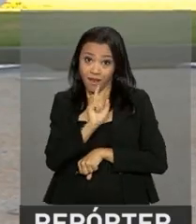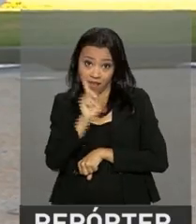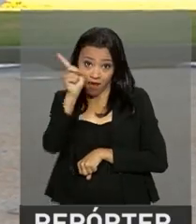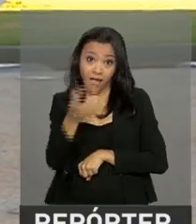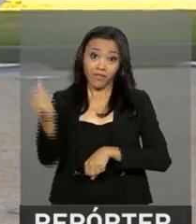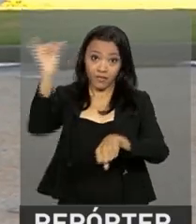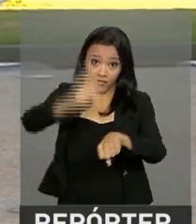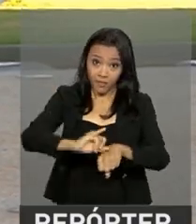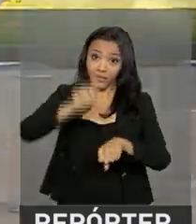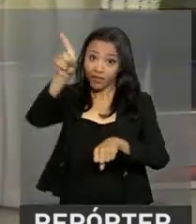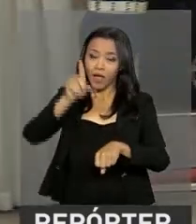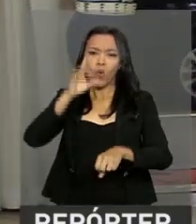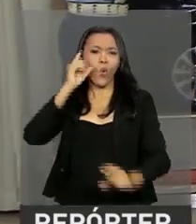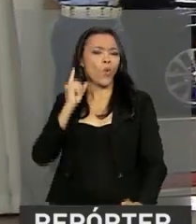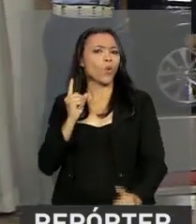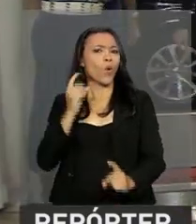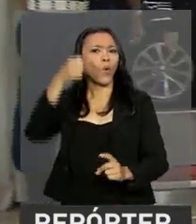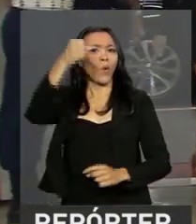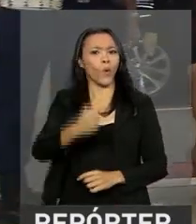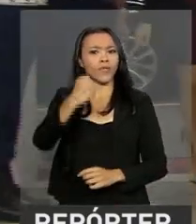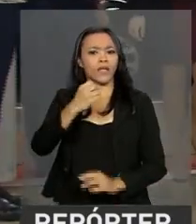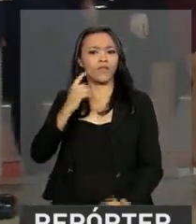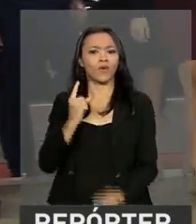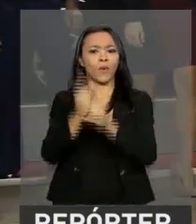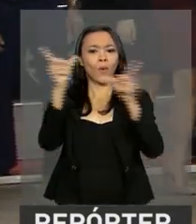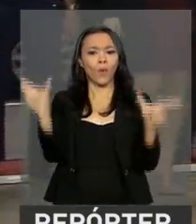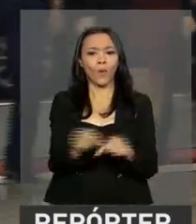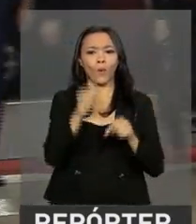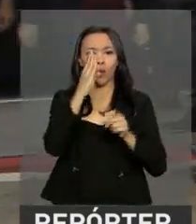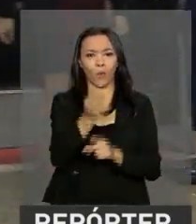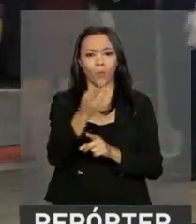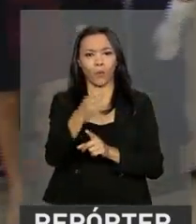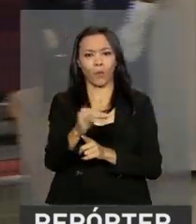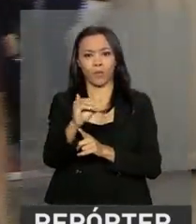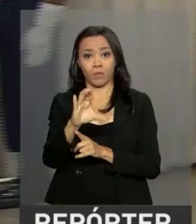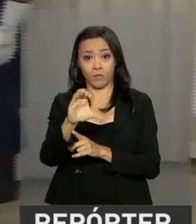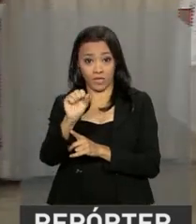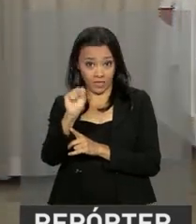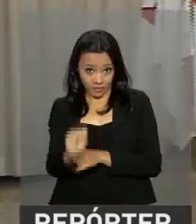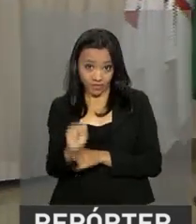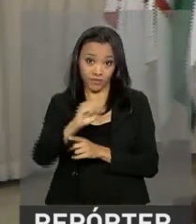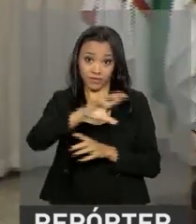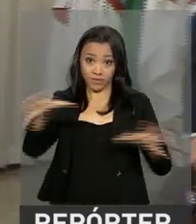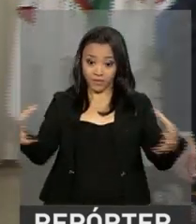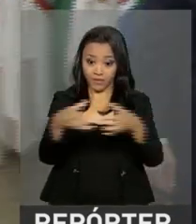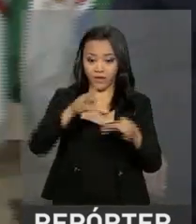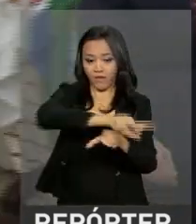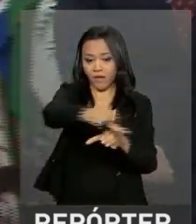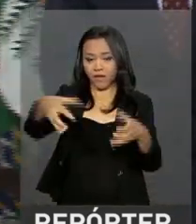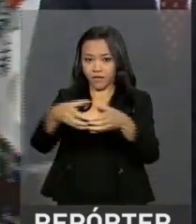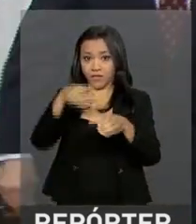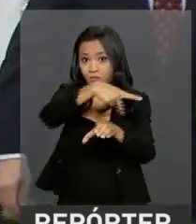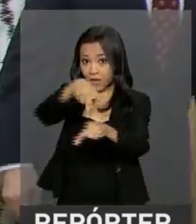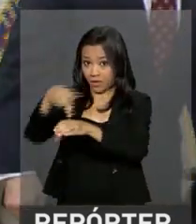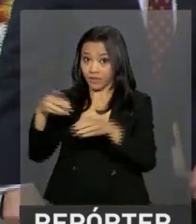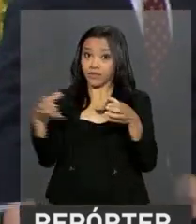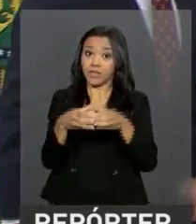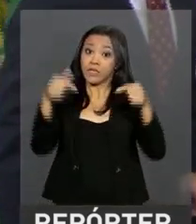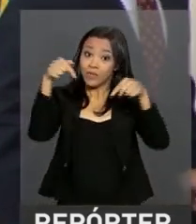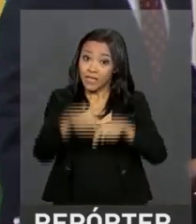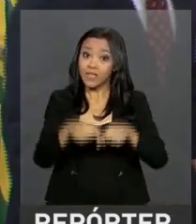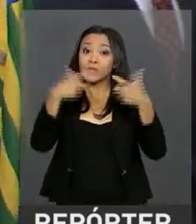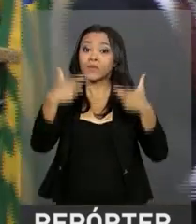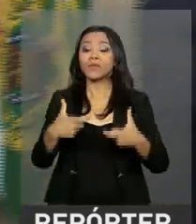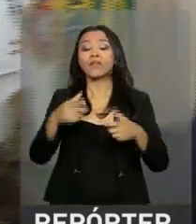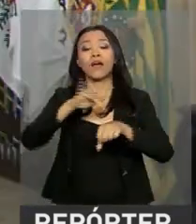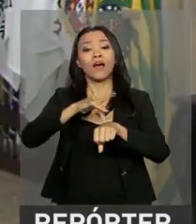Goa da oitava Cúpula do brix o grupo formado por Brasil Rússia índia China e África do Sul também na Índia ele tem encontro